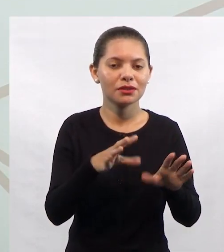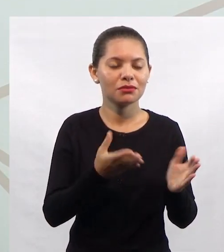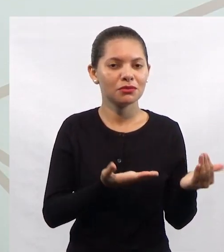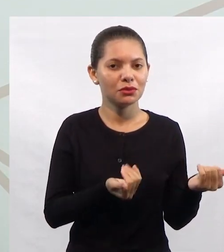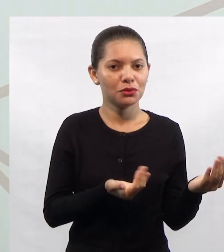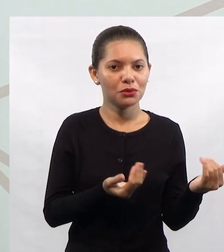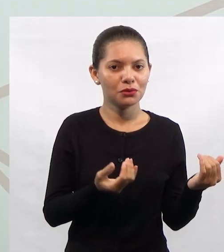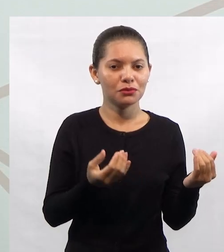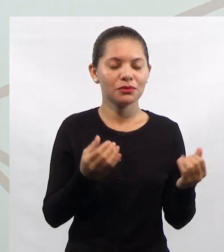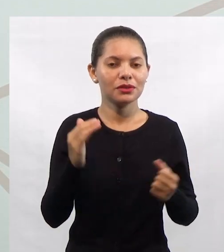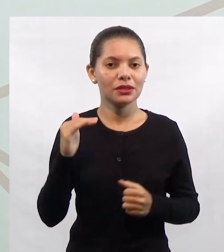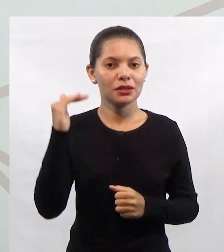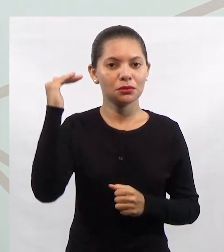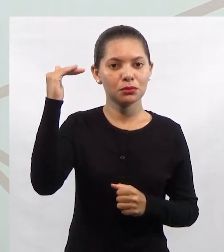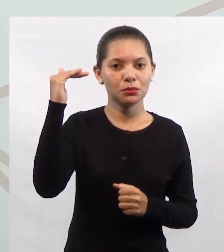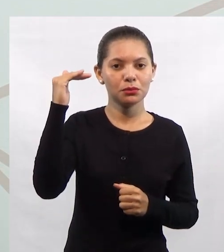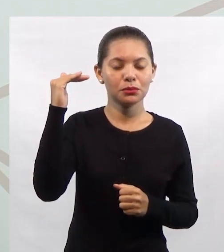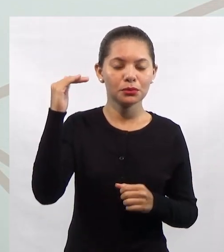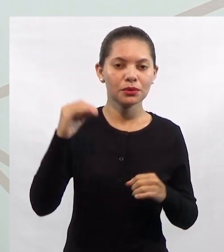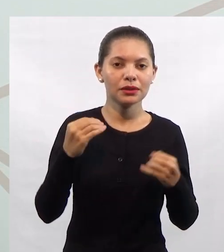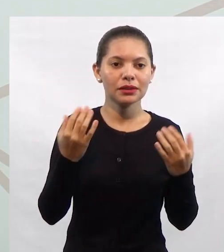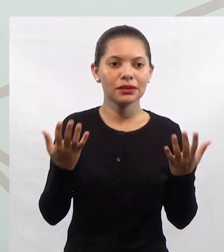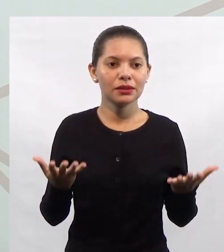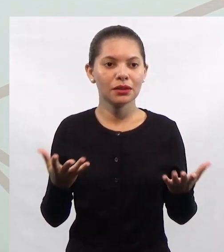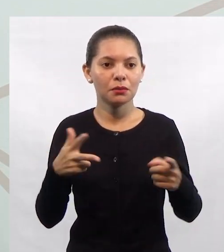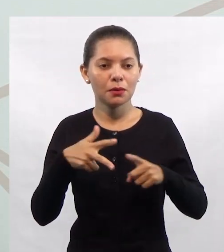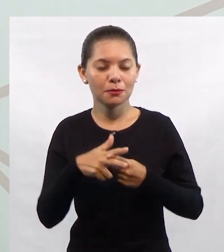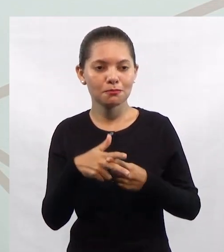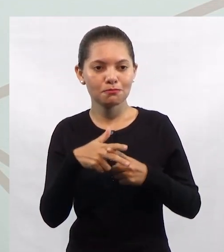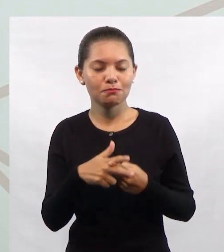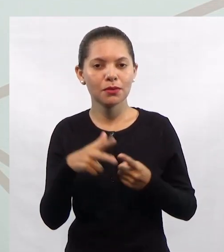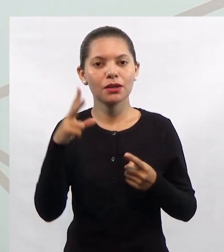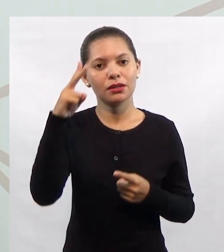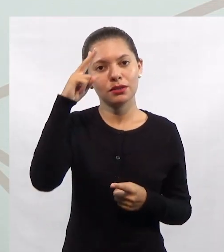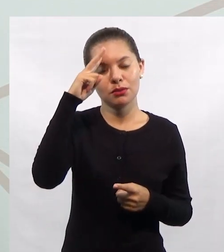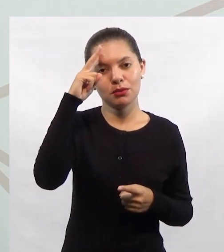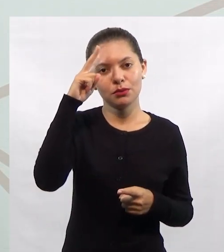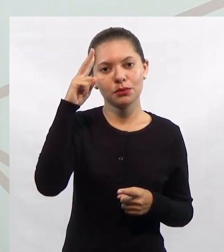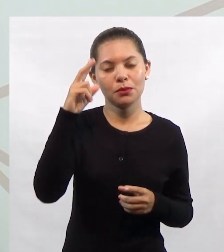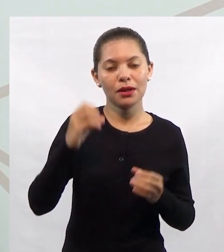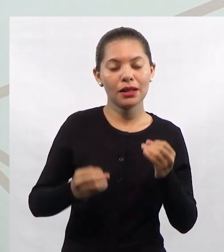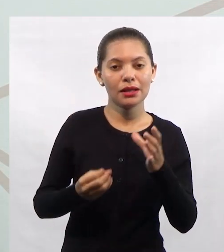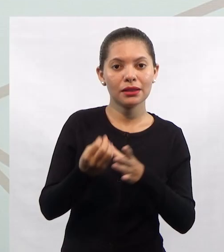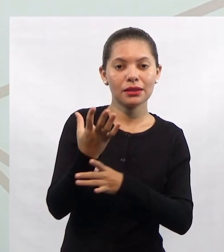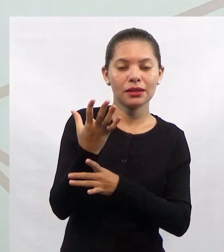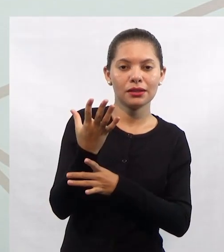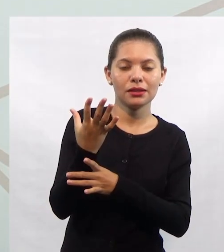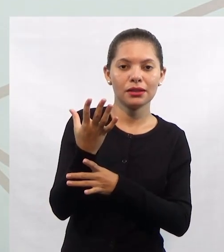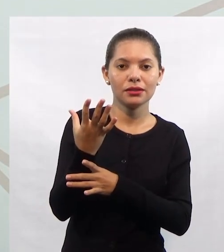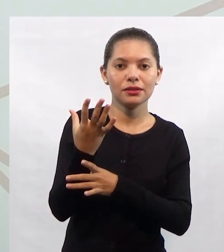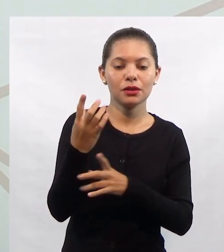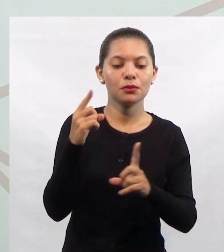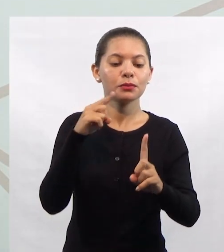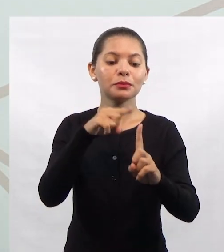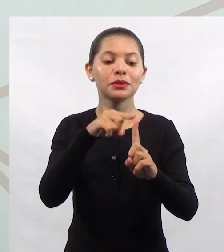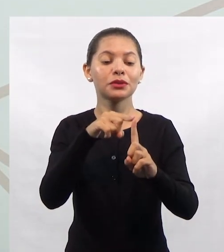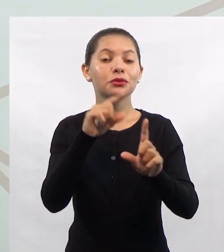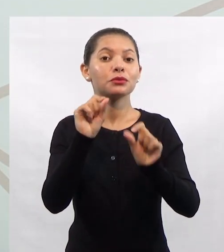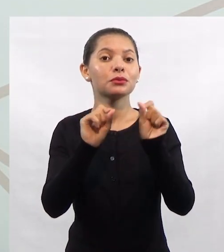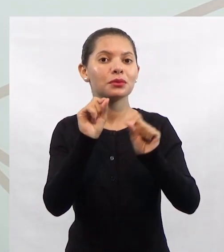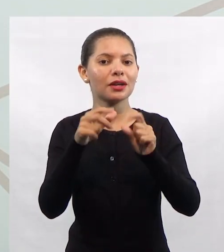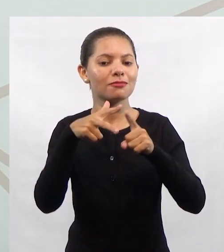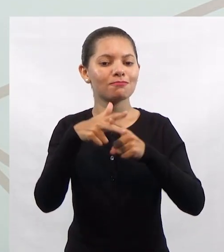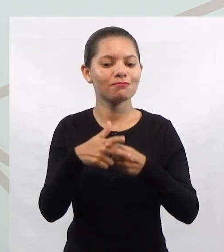adultos. Portanto, a educação de jovens e adultos é uma reparação histórica, né? Ela nasce com esse propósito, com o propósito